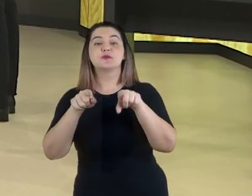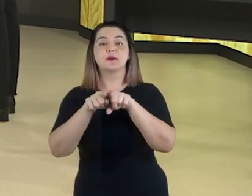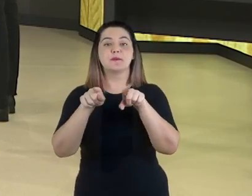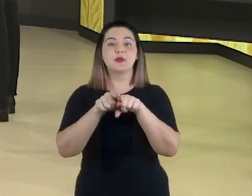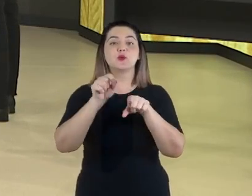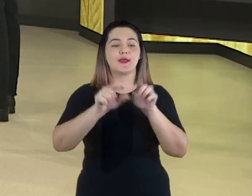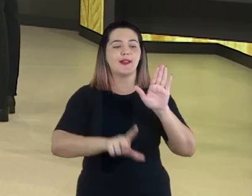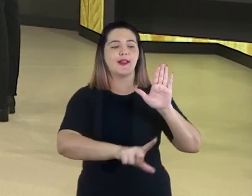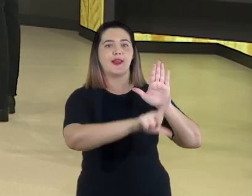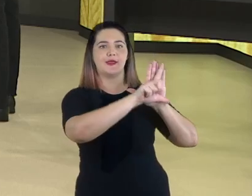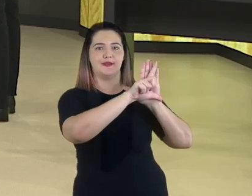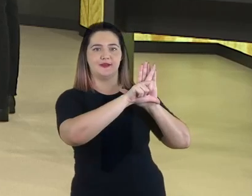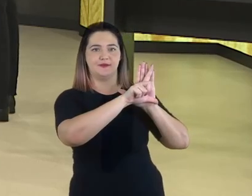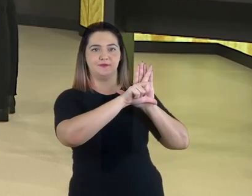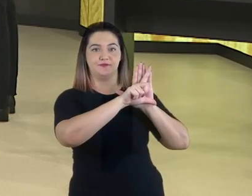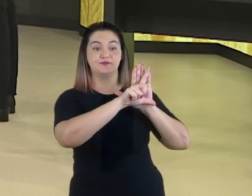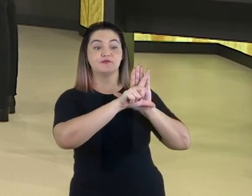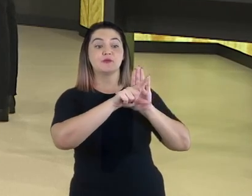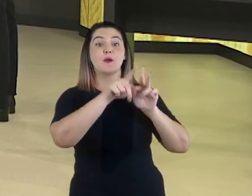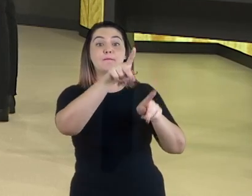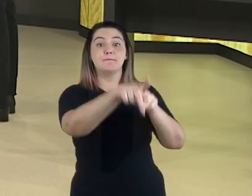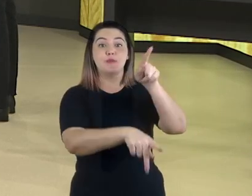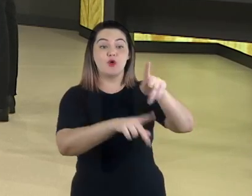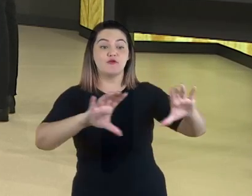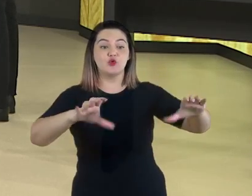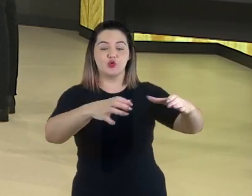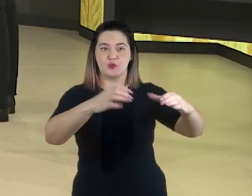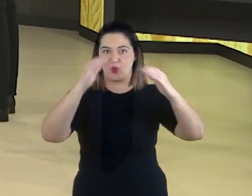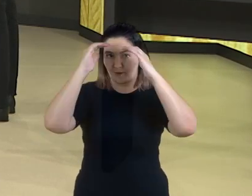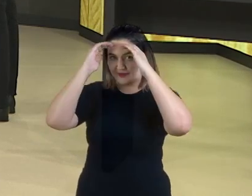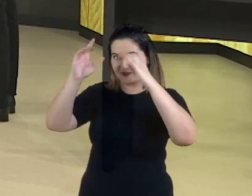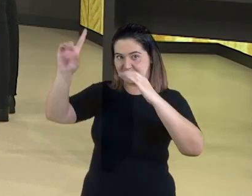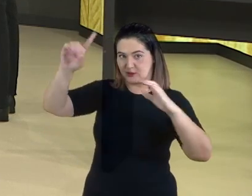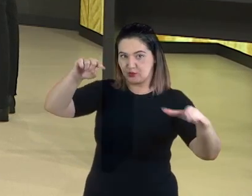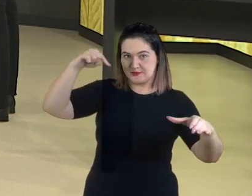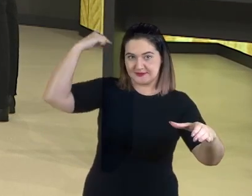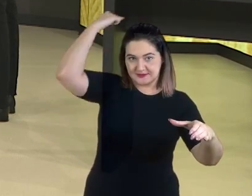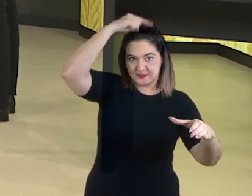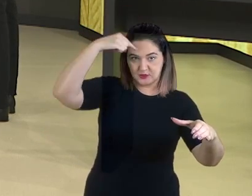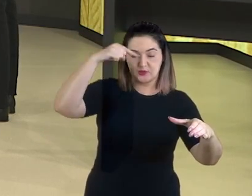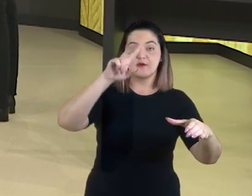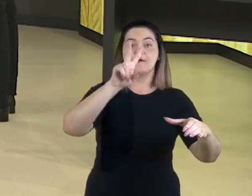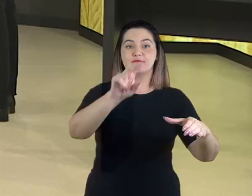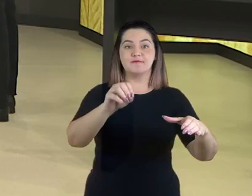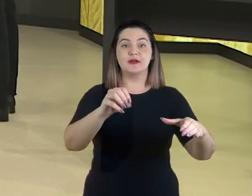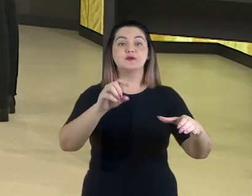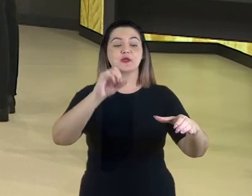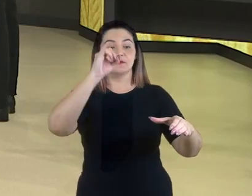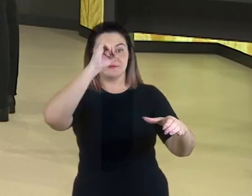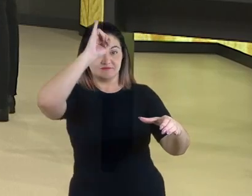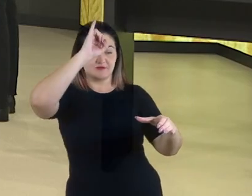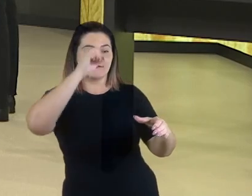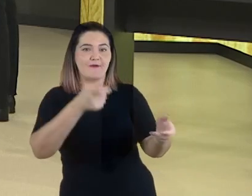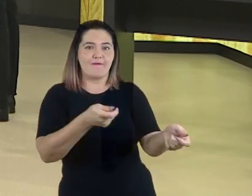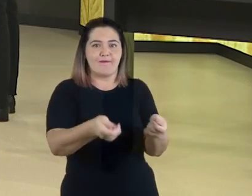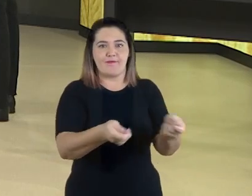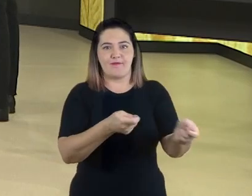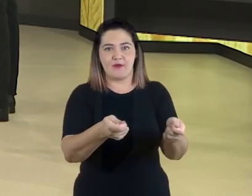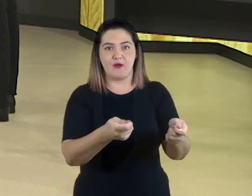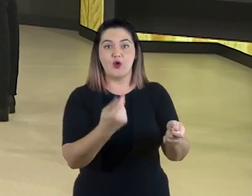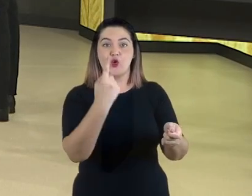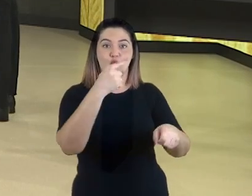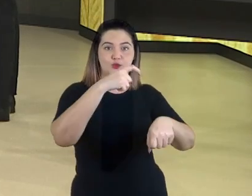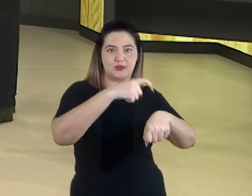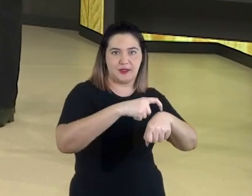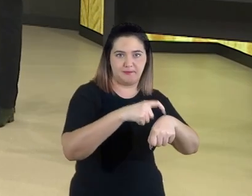os santos serão entregues nas mãos dele por um tempo, e dan, tempos e metade de um